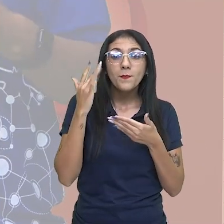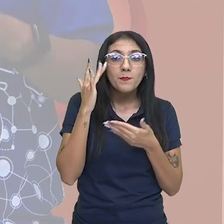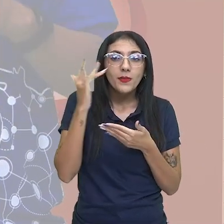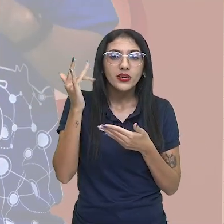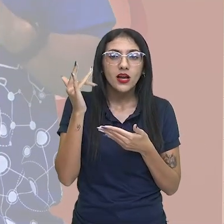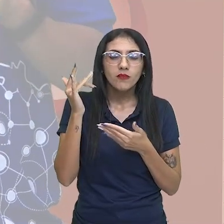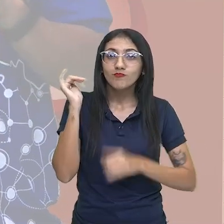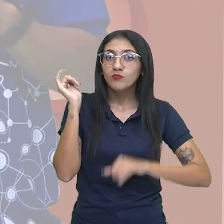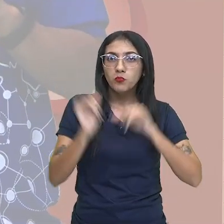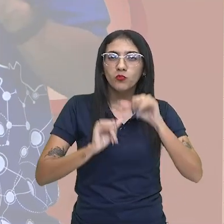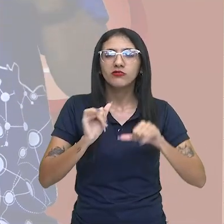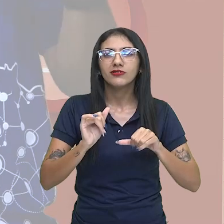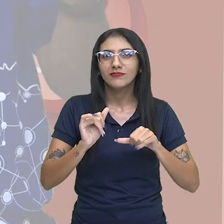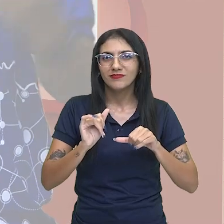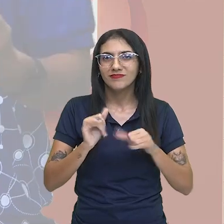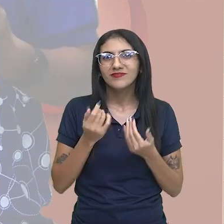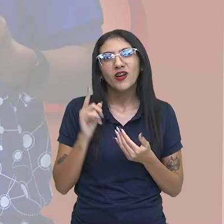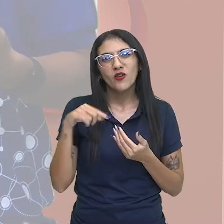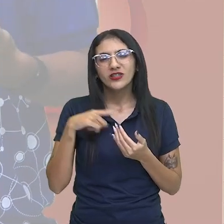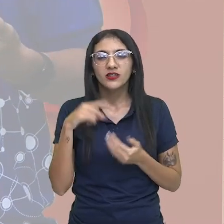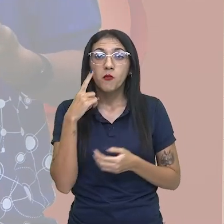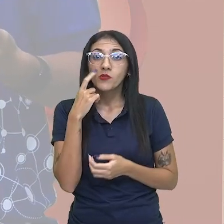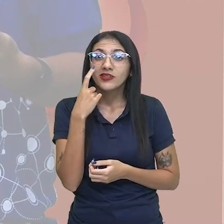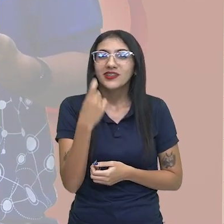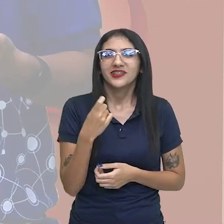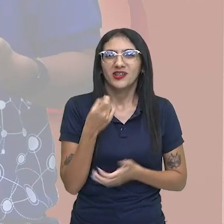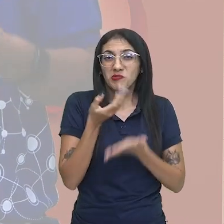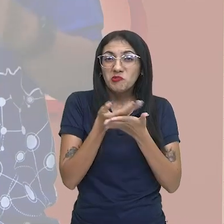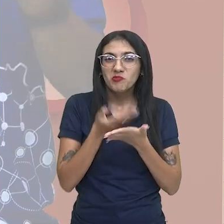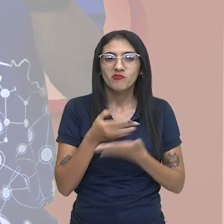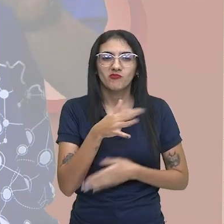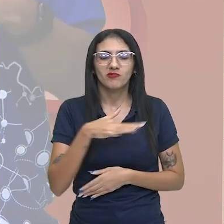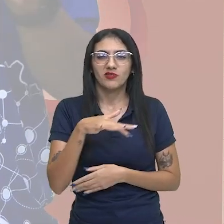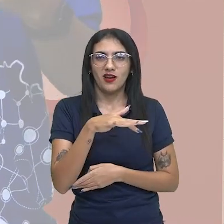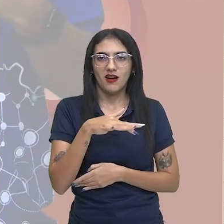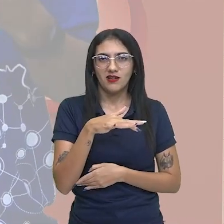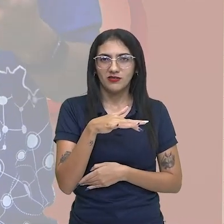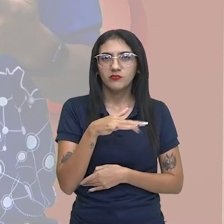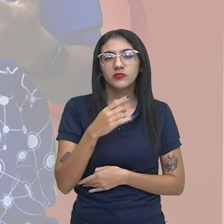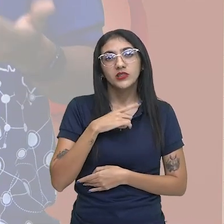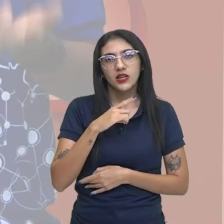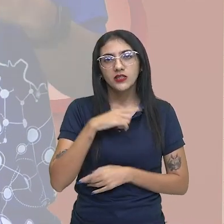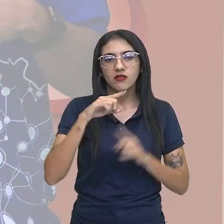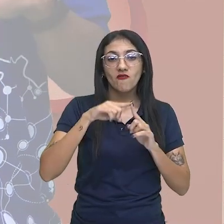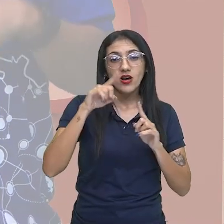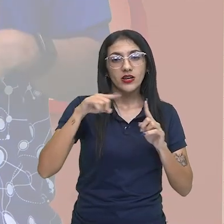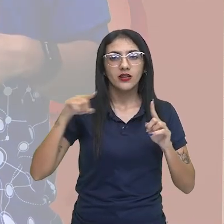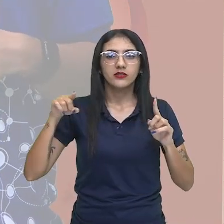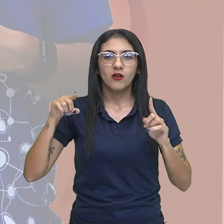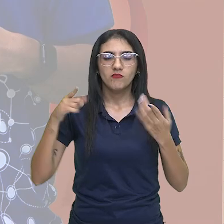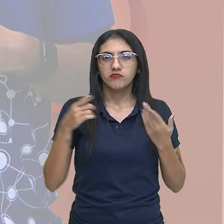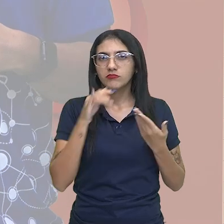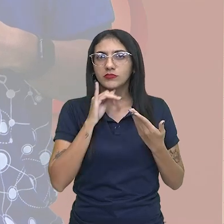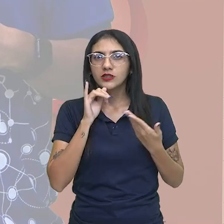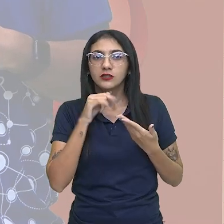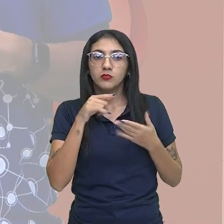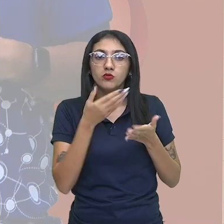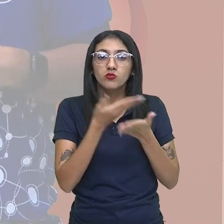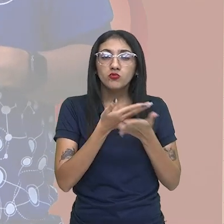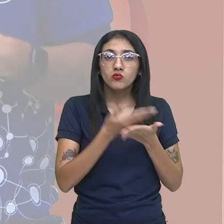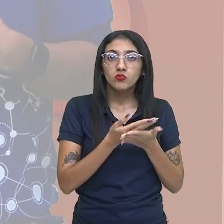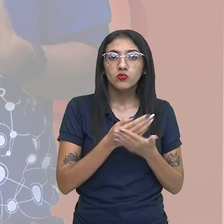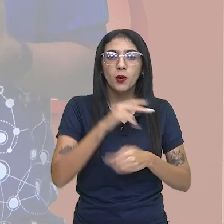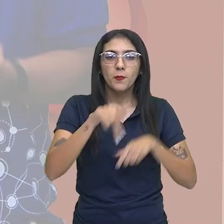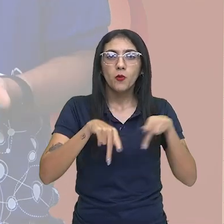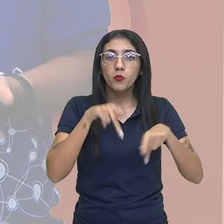nascimentos mudam. Isso que é muito interessante para quem estuda demografia, né? As variações. A mesma aula sobre a população do